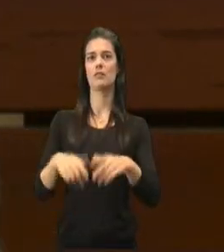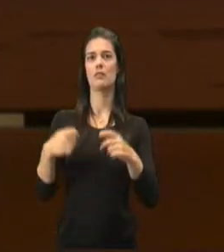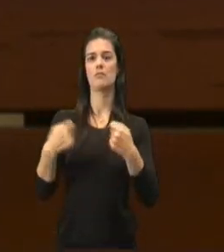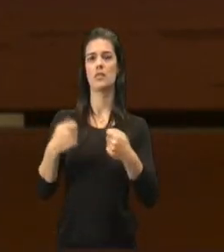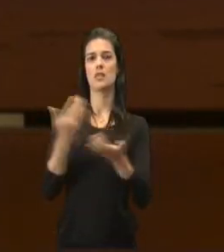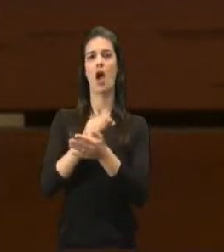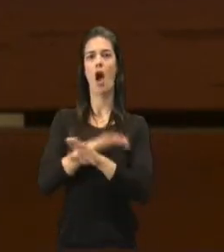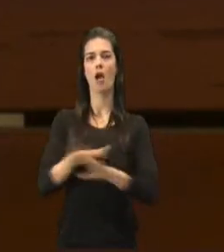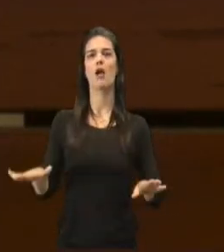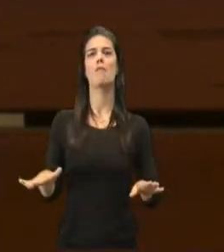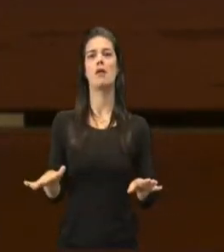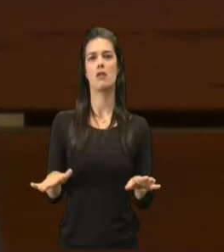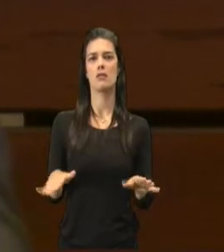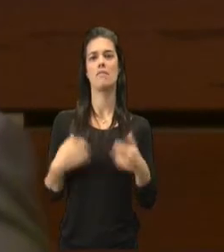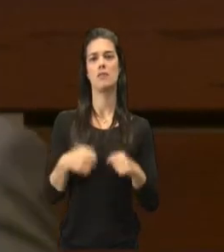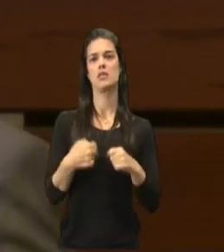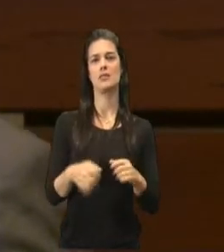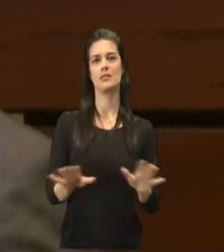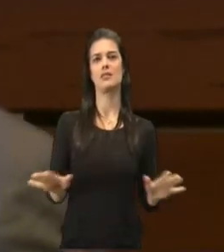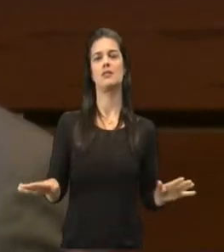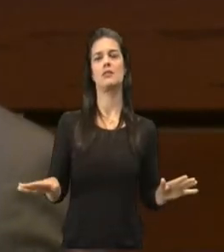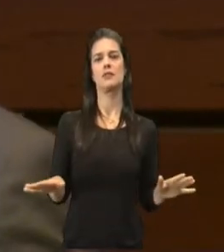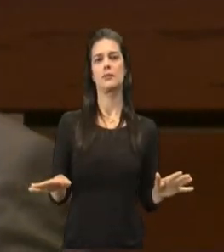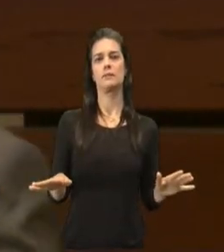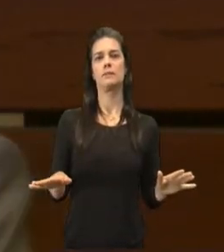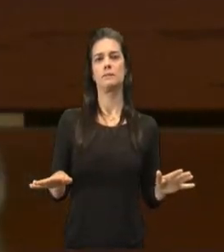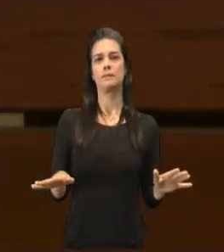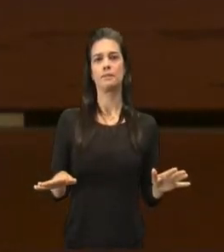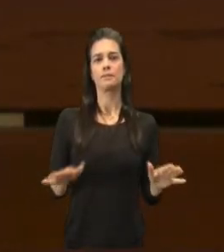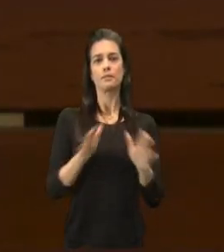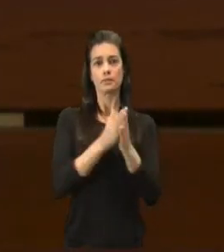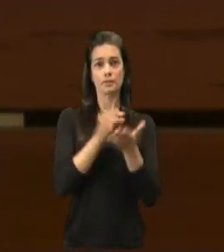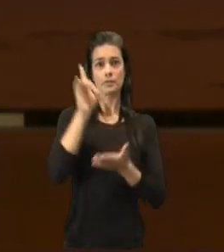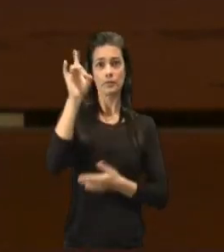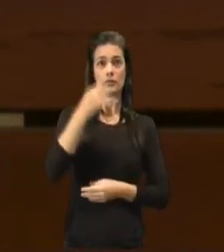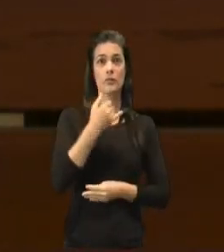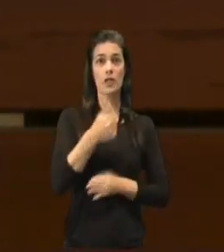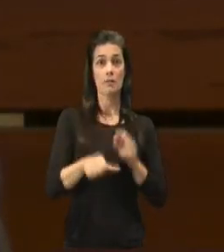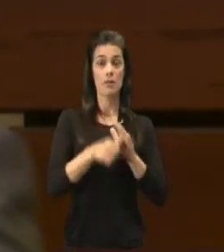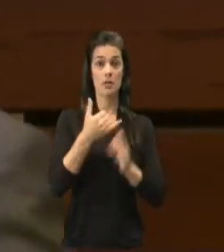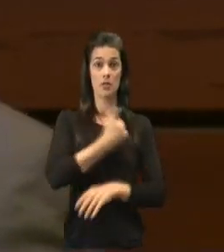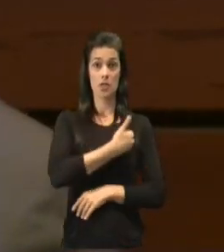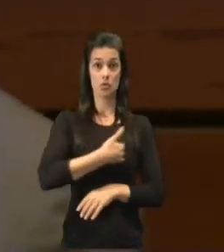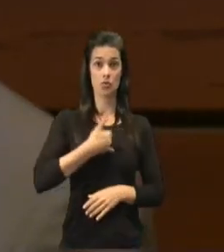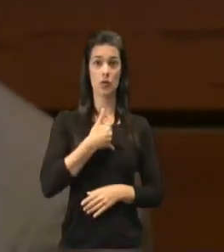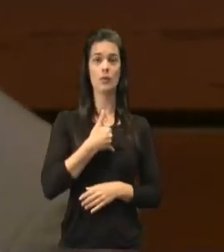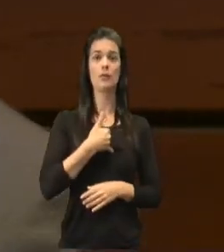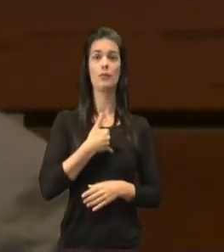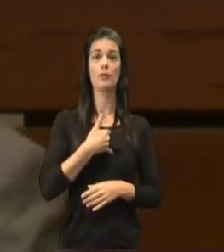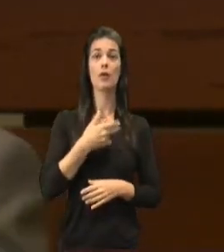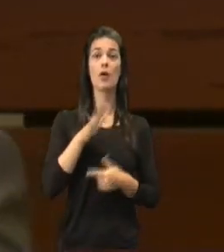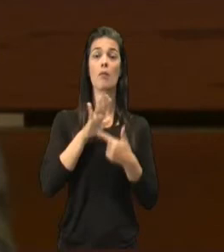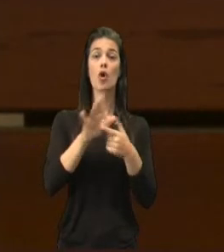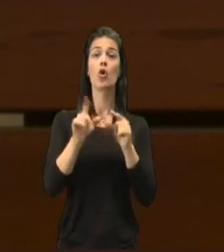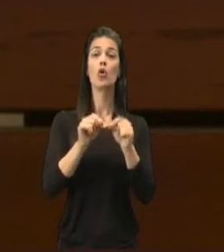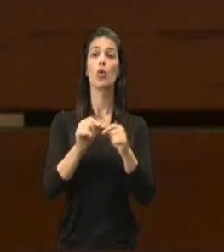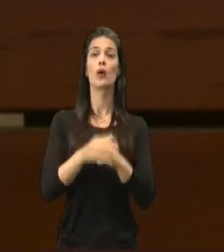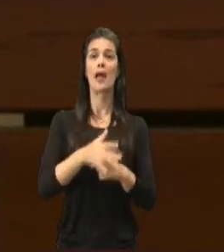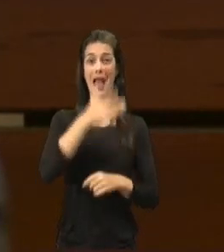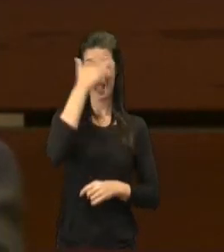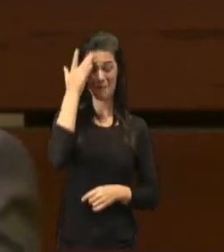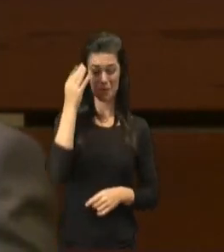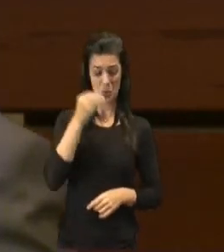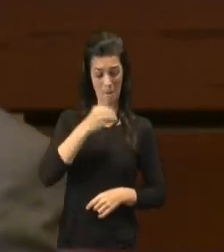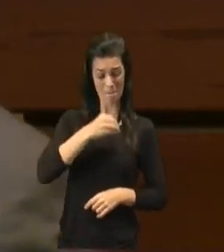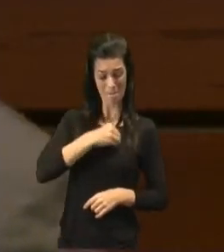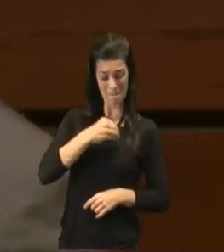A boa notícia é que o mal tem fim. A Bíblia diz em 1 João no capítulo 3, verso 8: aquele que pratica o pecado é do